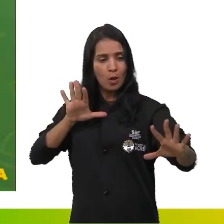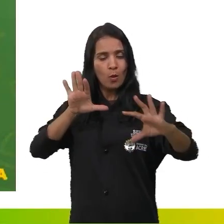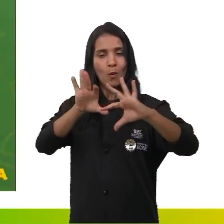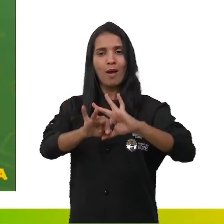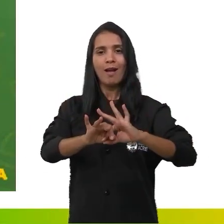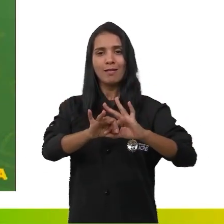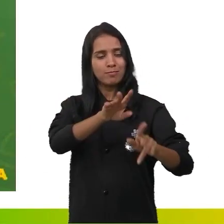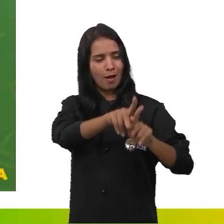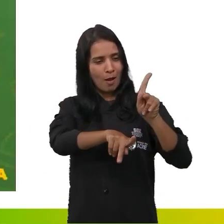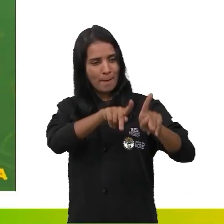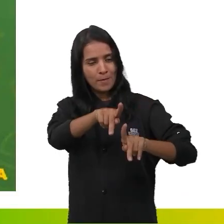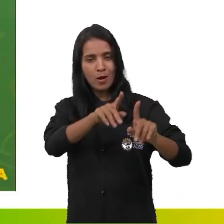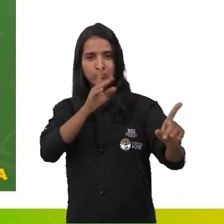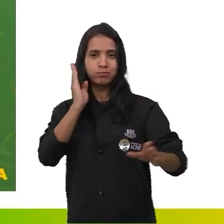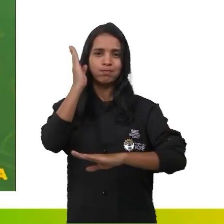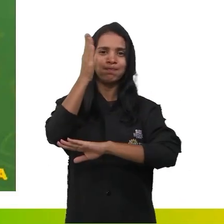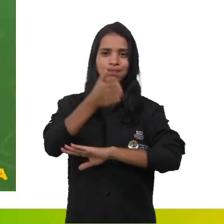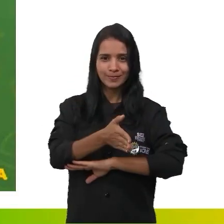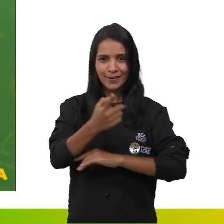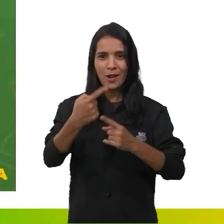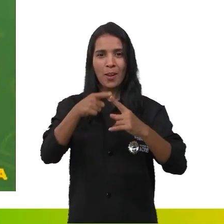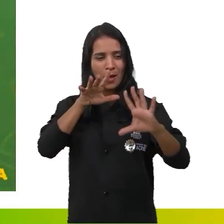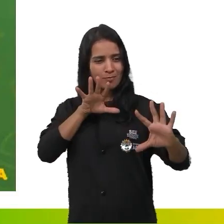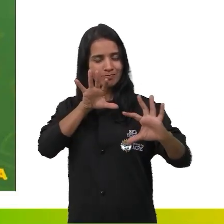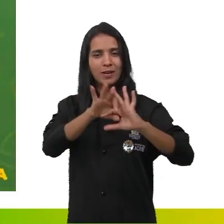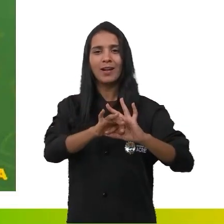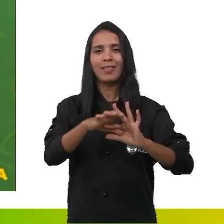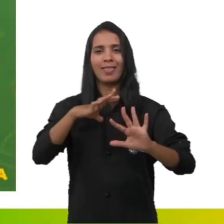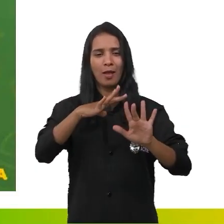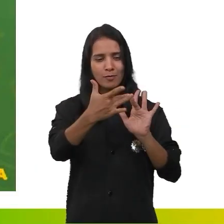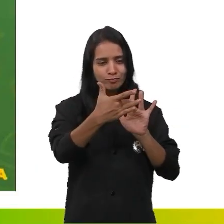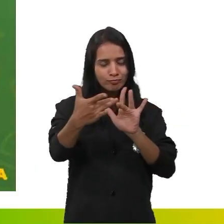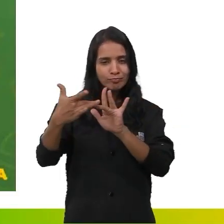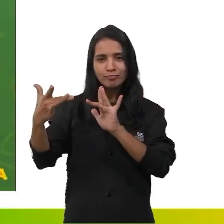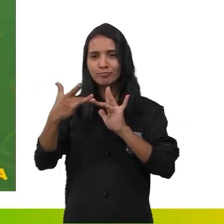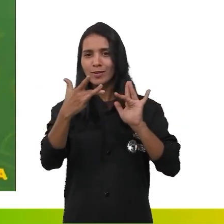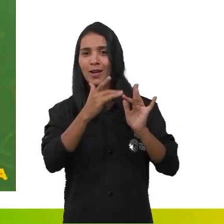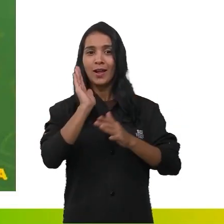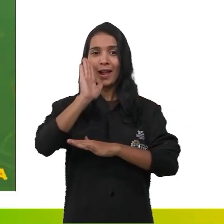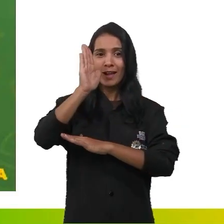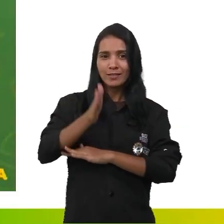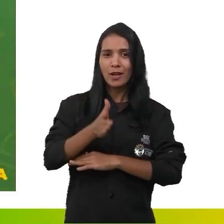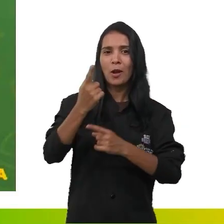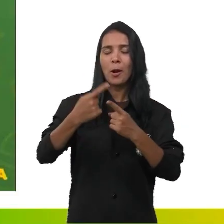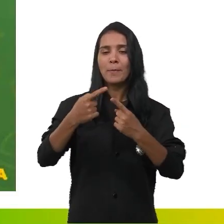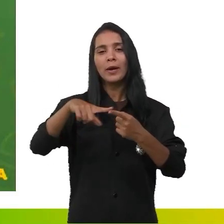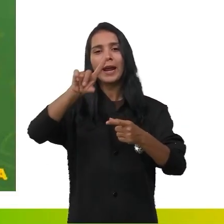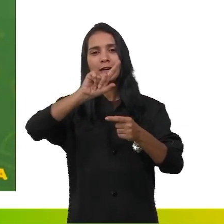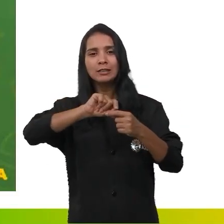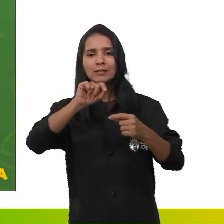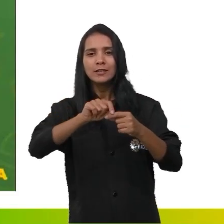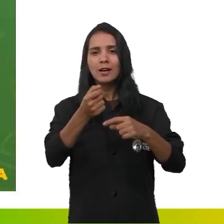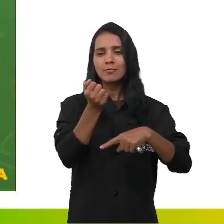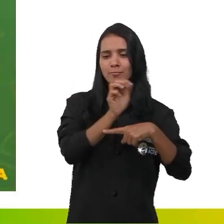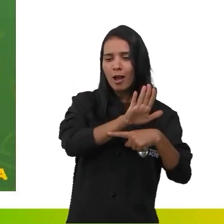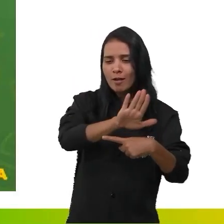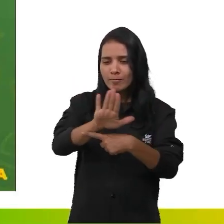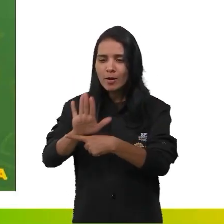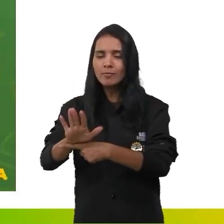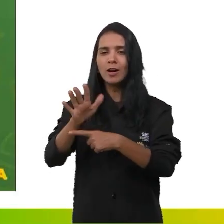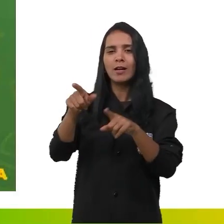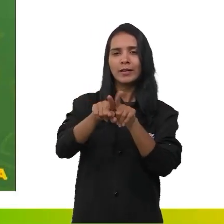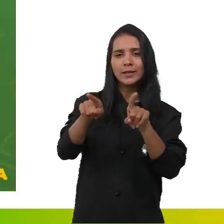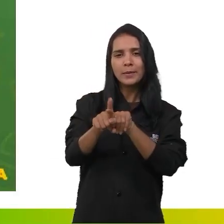povo, através do seu carisma, ações assistencialistas e o discurso de união